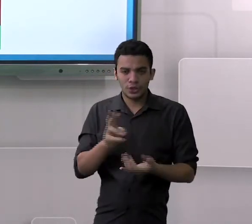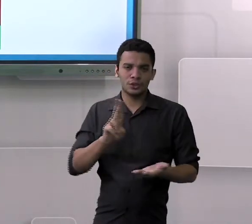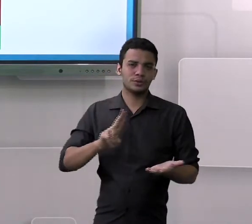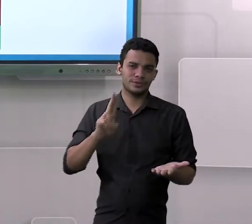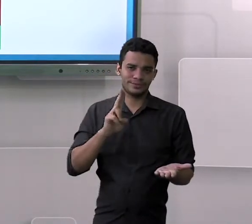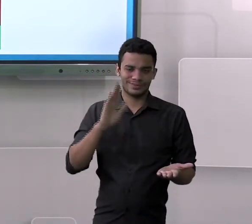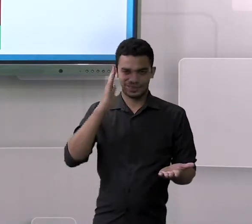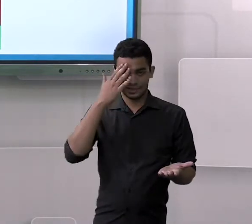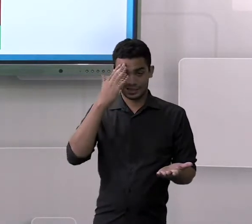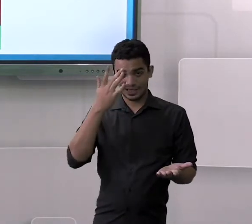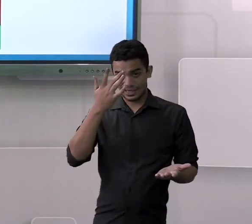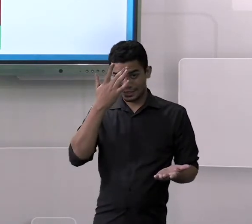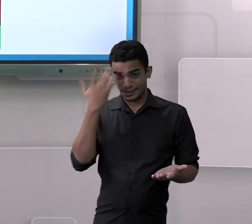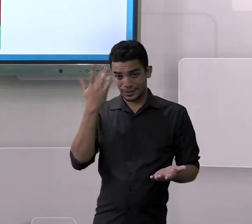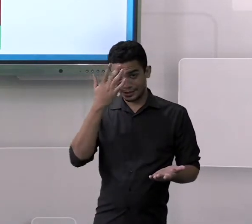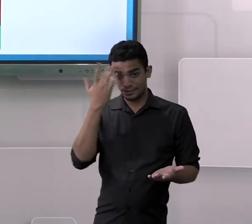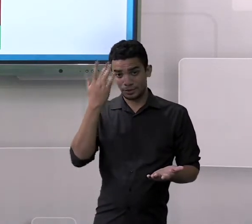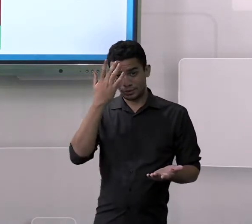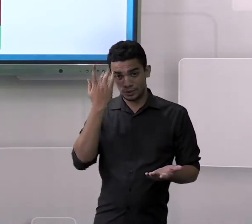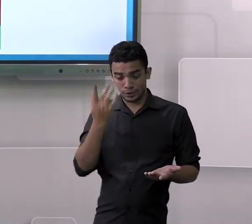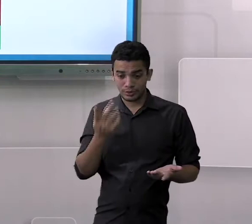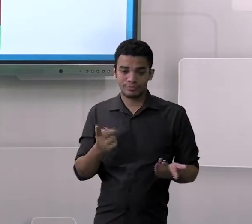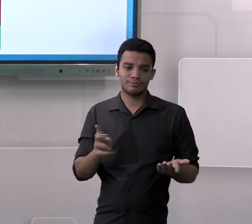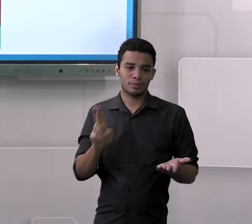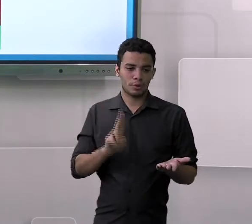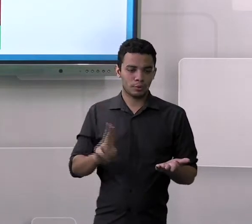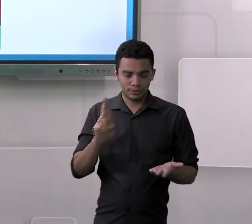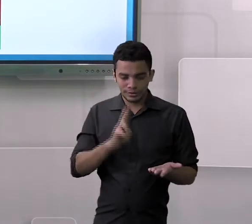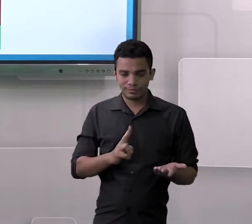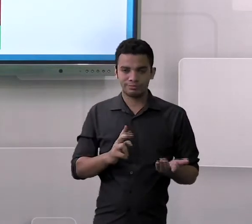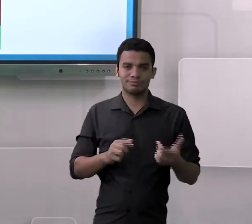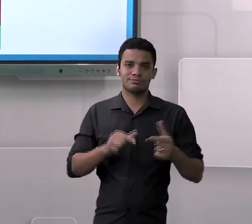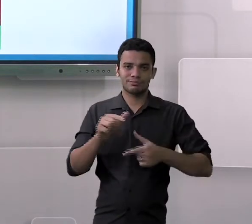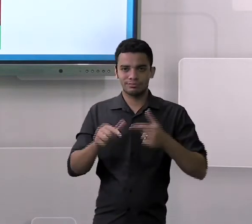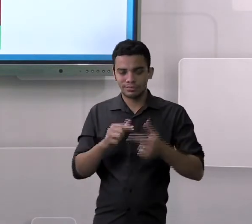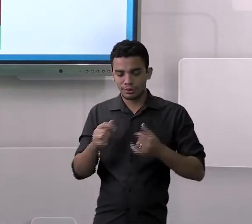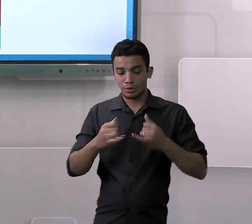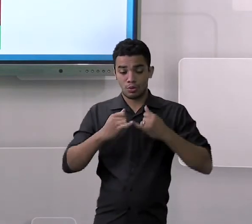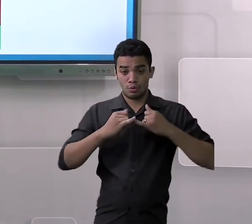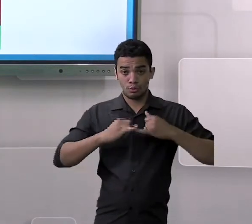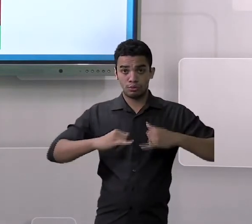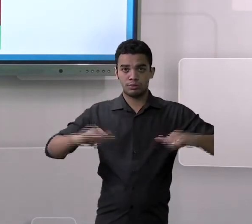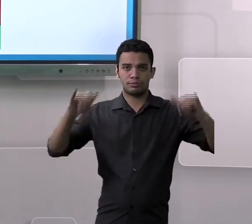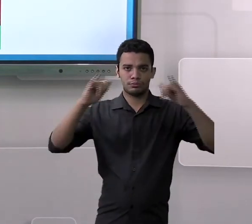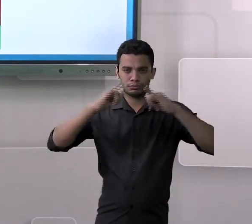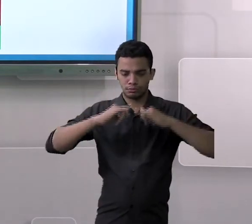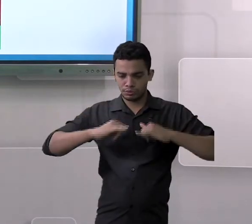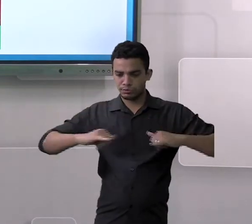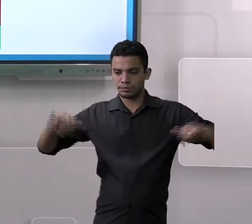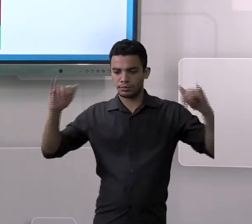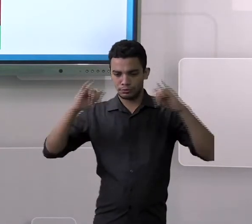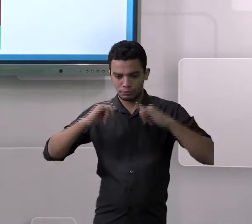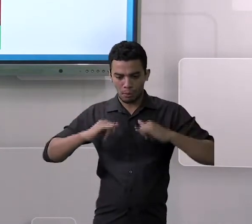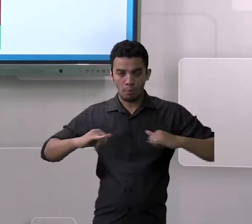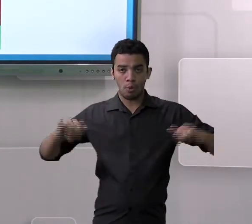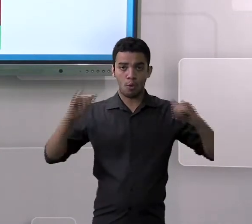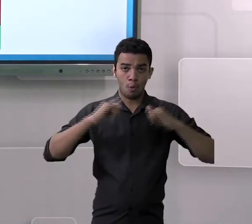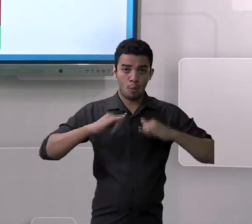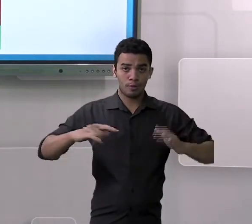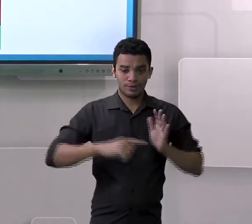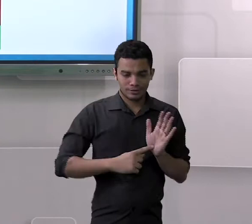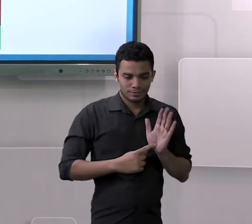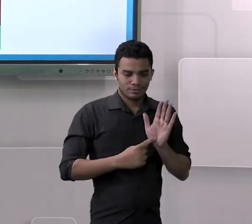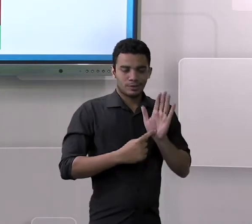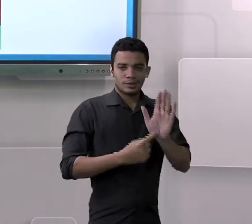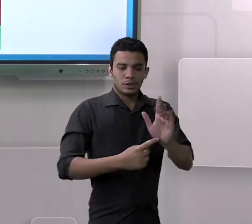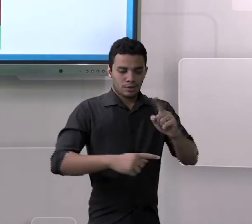são transmitidos através desses veículos de comunicação, dessa forma, desse